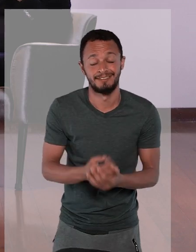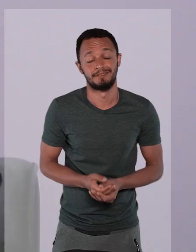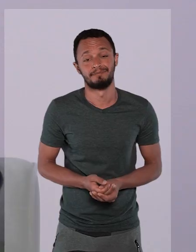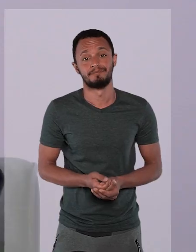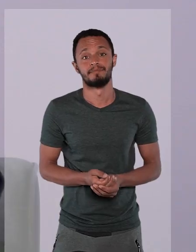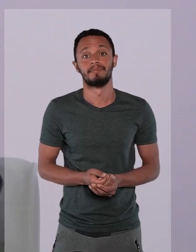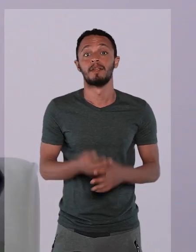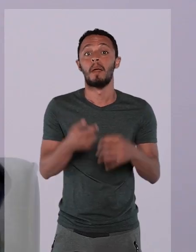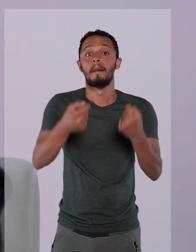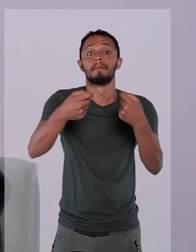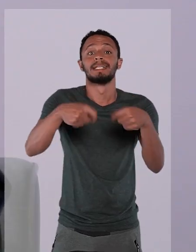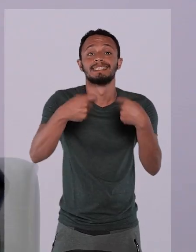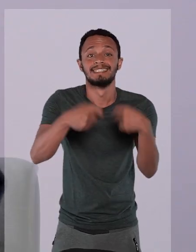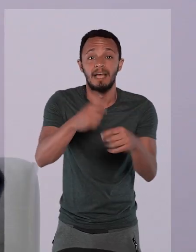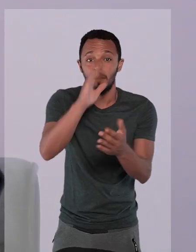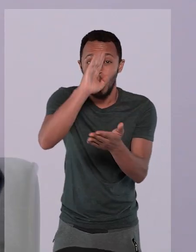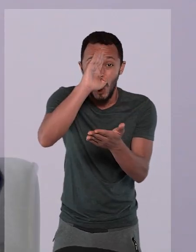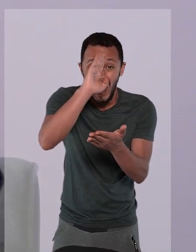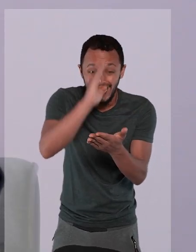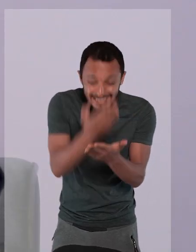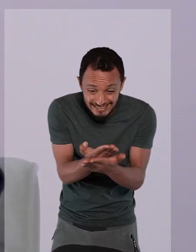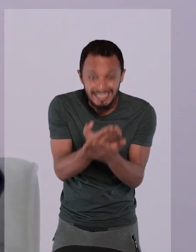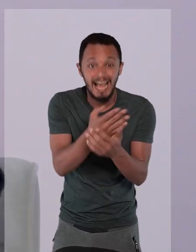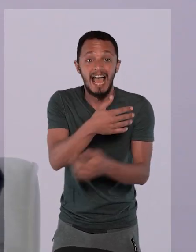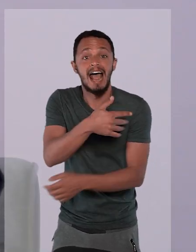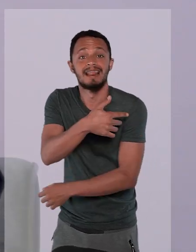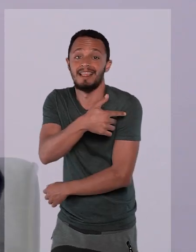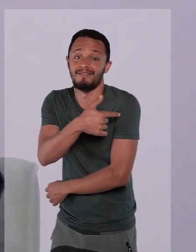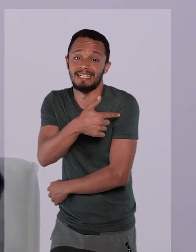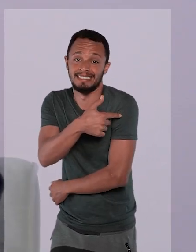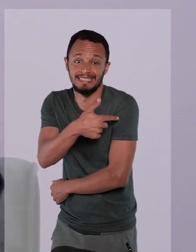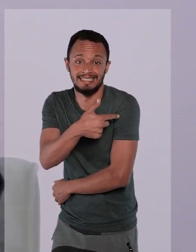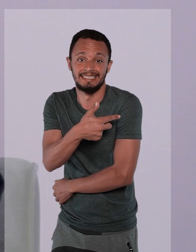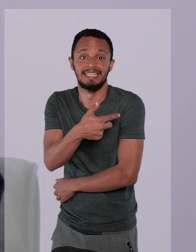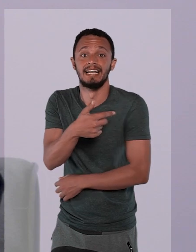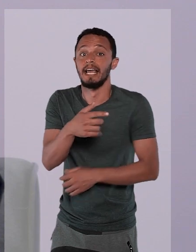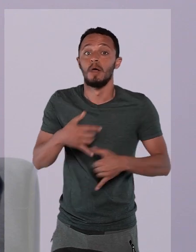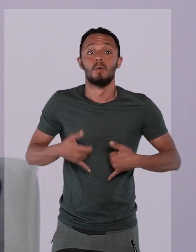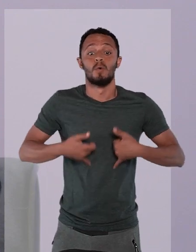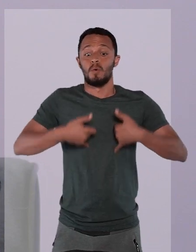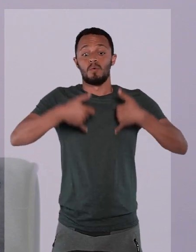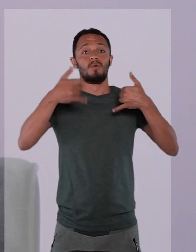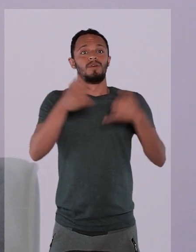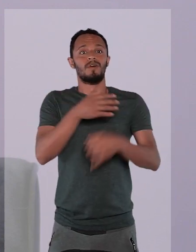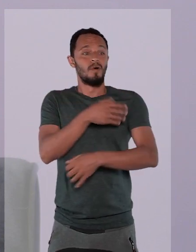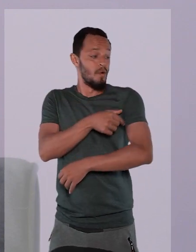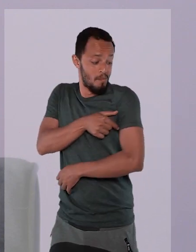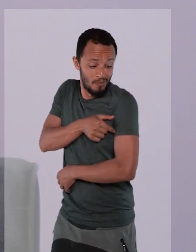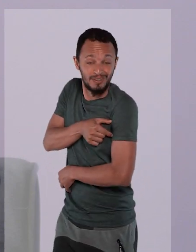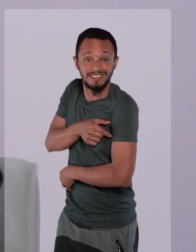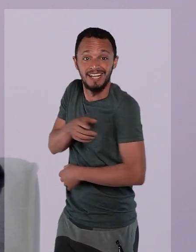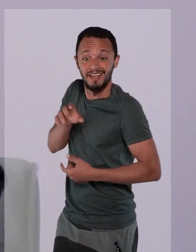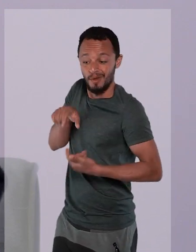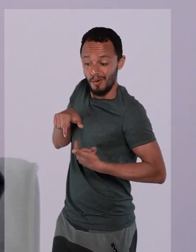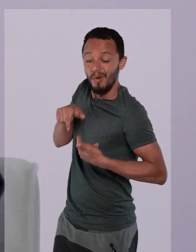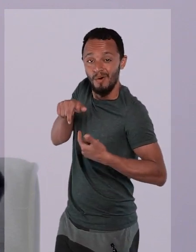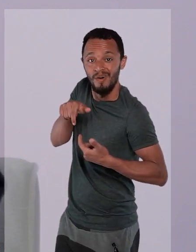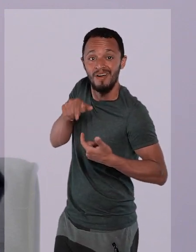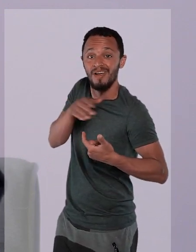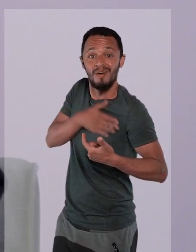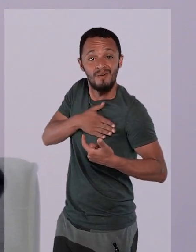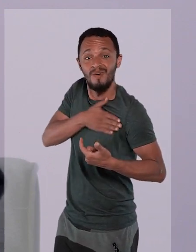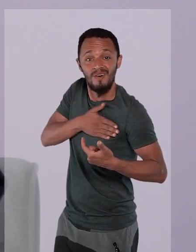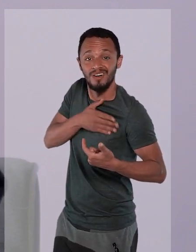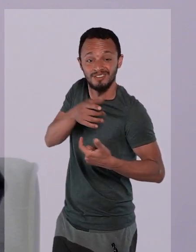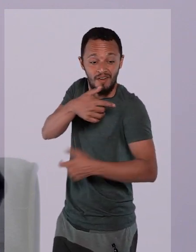vacinas. Todo mundo aqui que é médico sabe o orgulho com que um pai e uma mãe mostram para nós a cadernetinha dos seus filhos toda